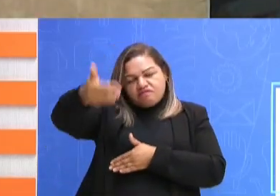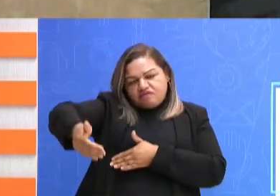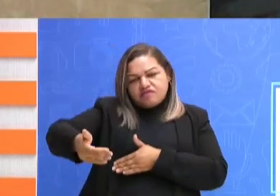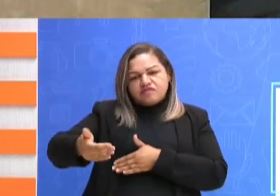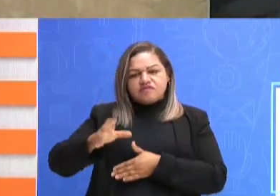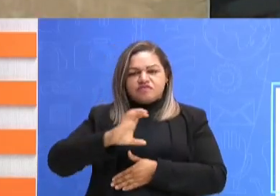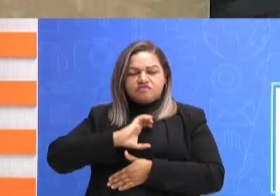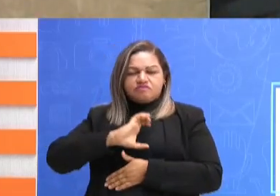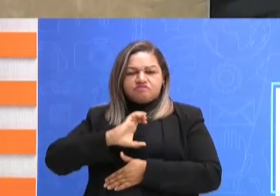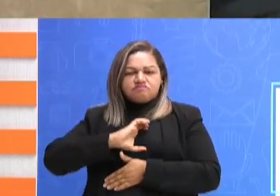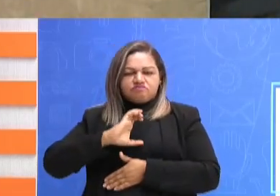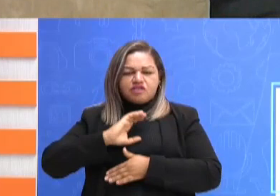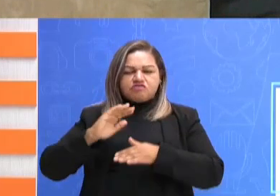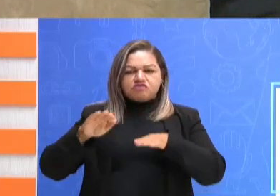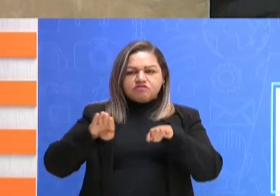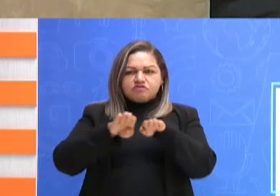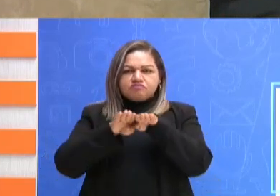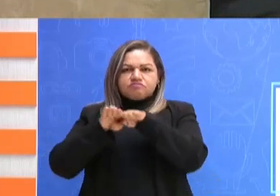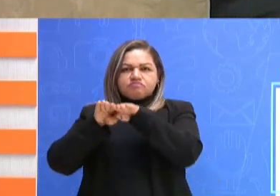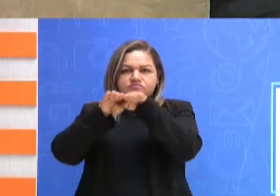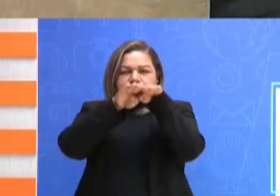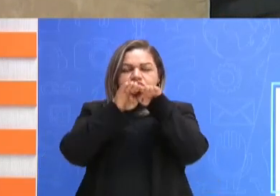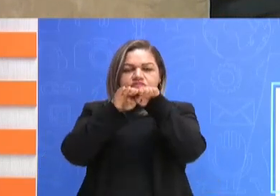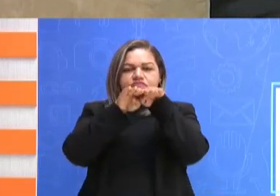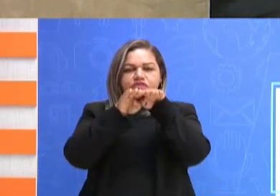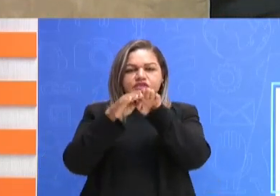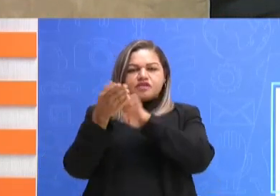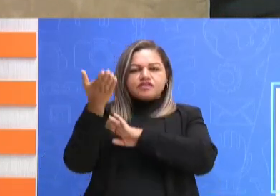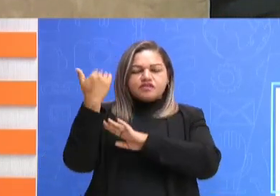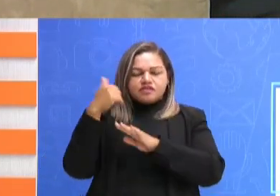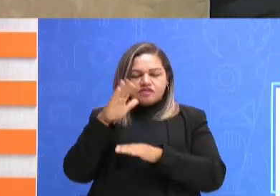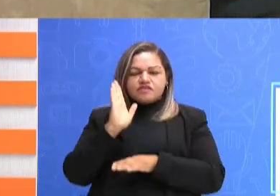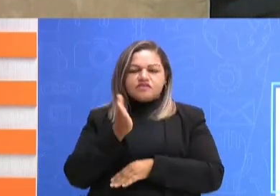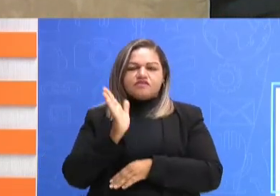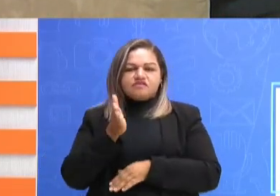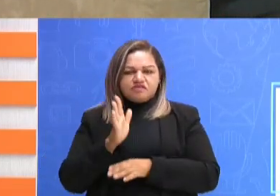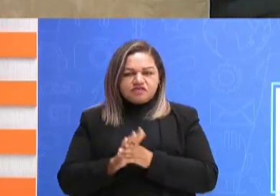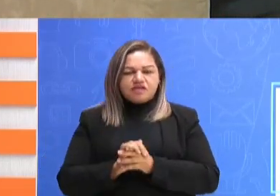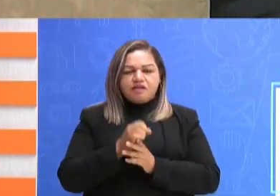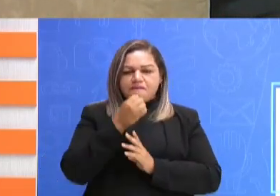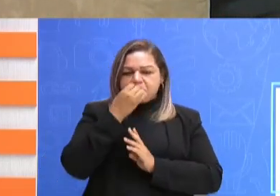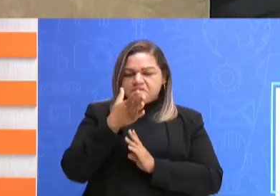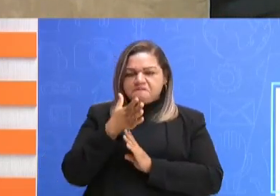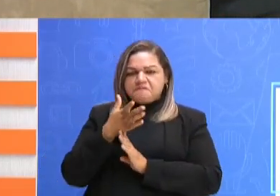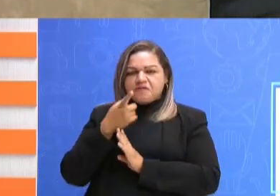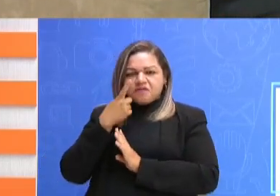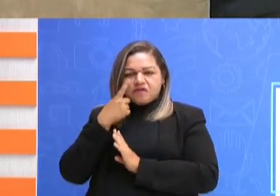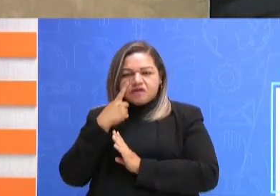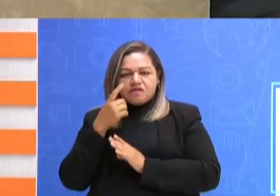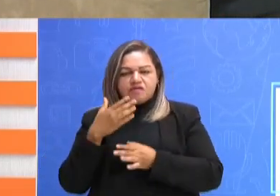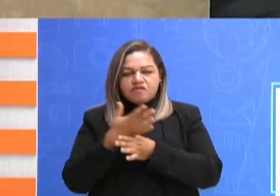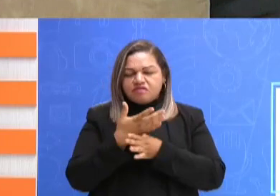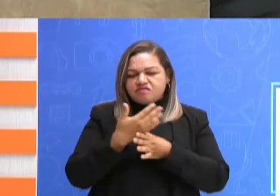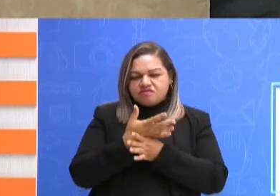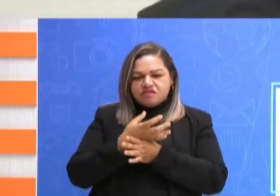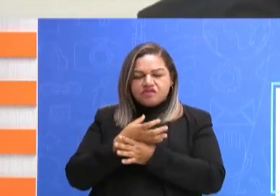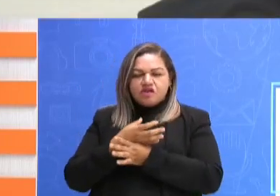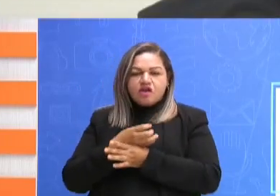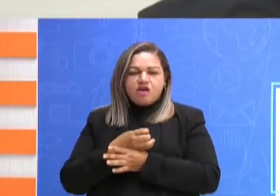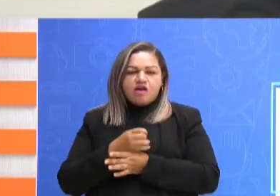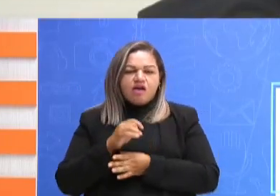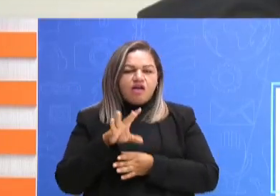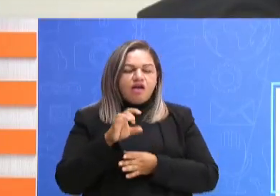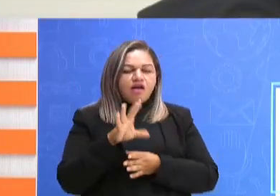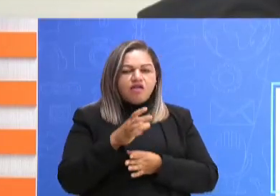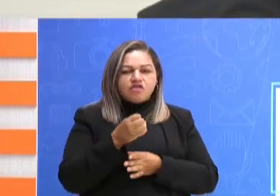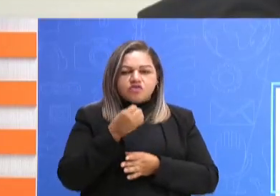graças a Deus, voltou a um patamar que ela já teve no passado e hoje é bem vista. Onde a gente anda, a gente recebe elogios pela